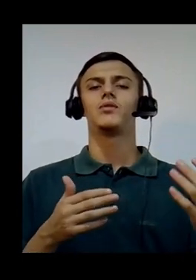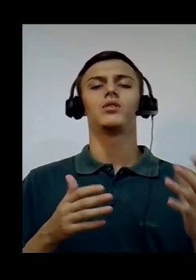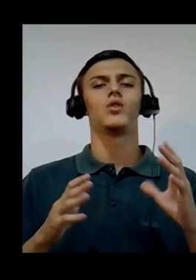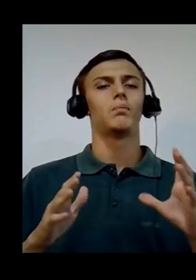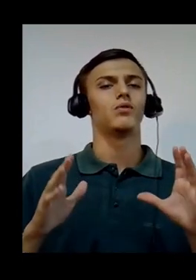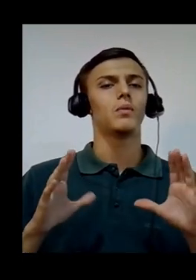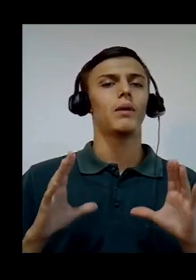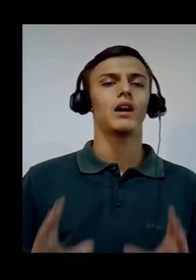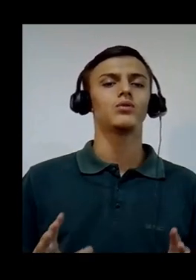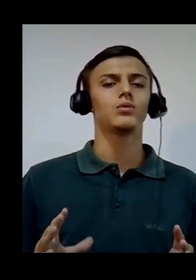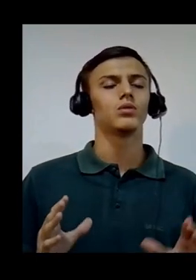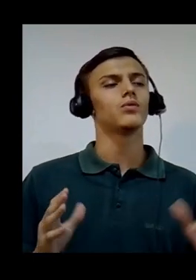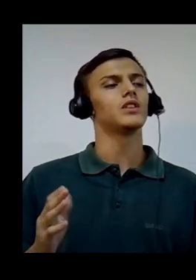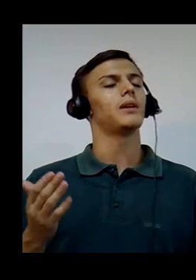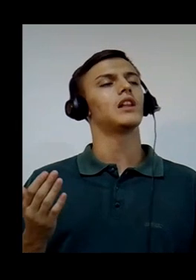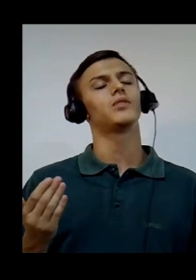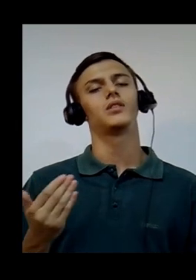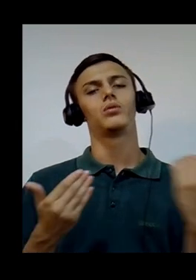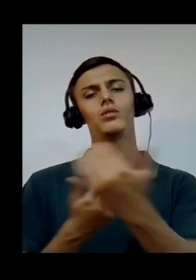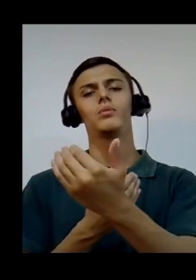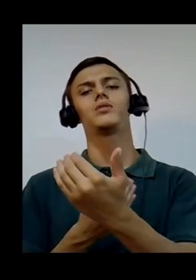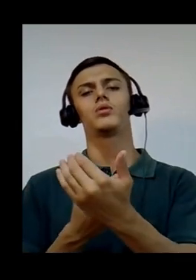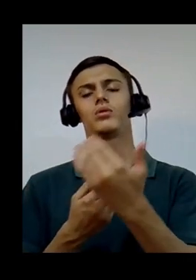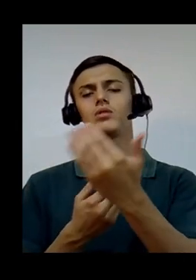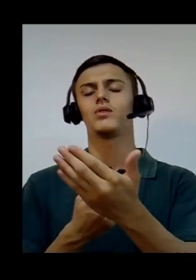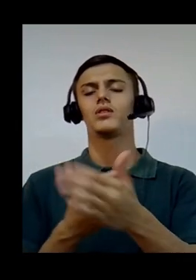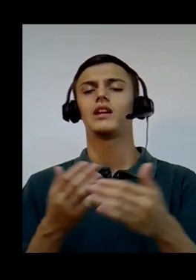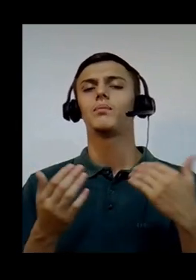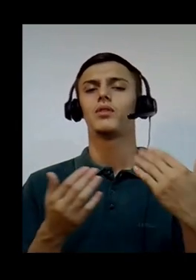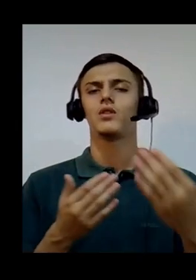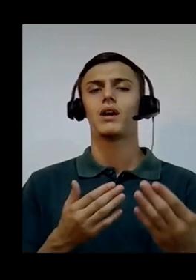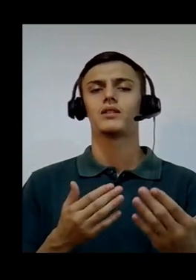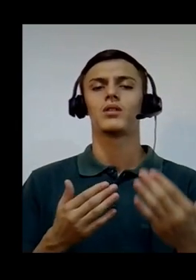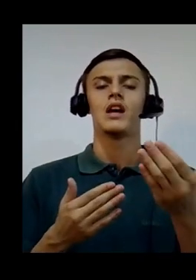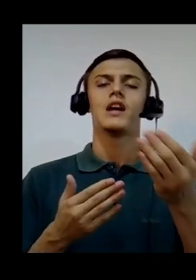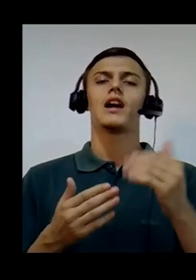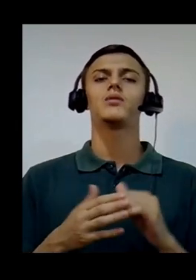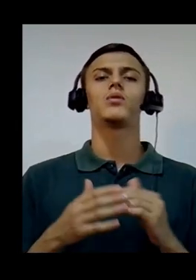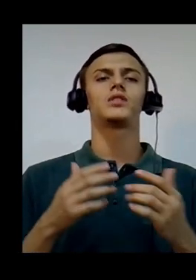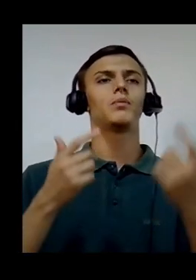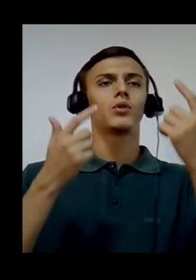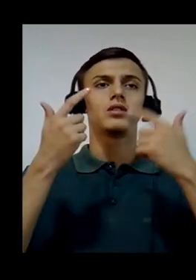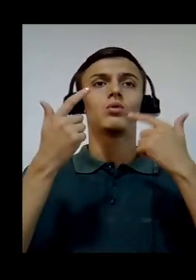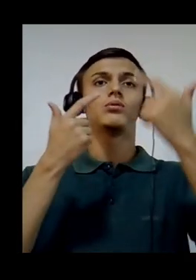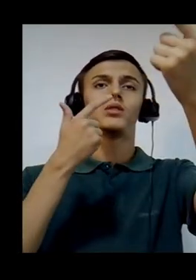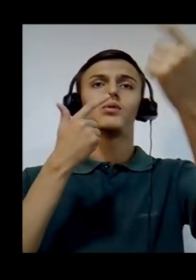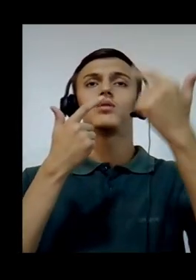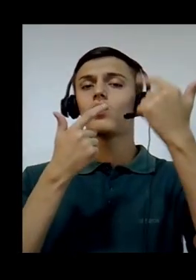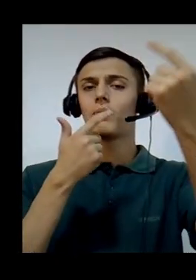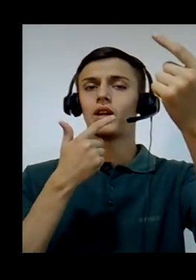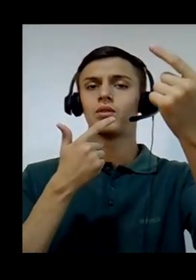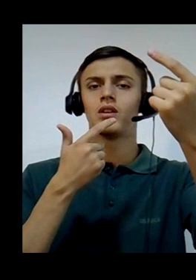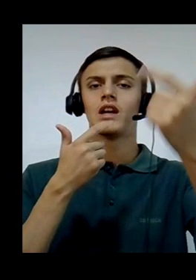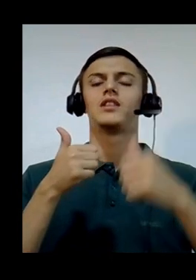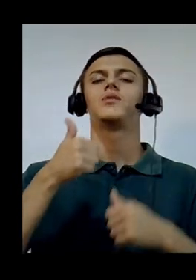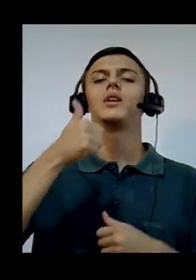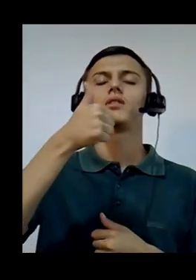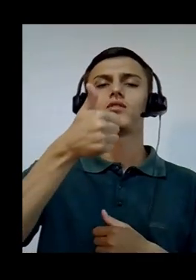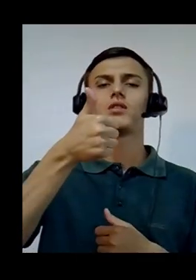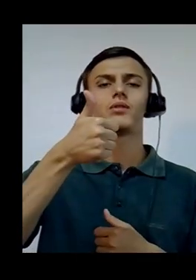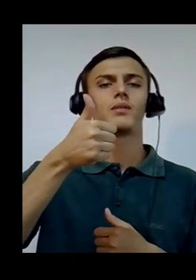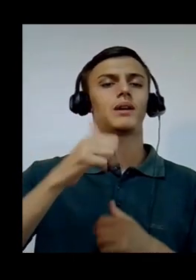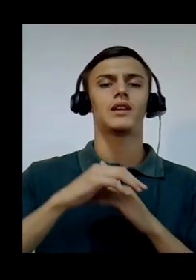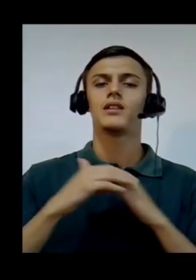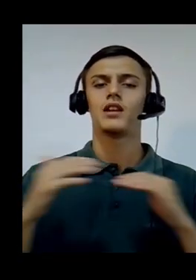identifiquei a empilhadeira vindo, opa, vou parar onde eu tô, vou esperar ela fazer todo o serviço dela, depois eu passo. Caso contrário, procura ter um contato visual com o operador, se ele